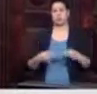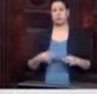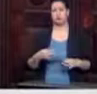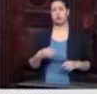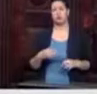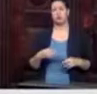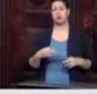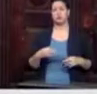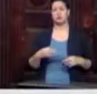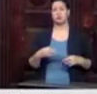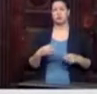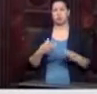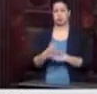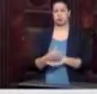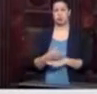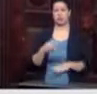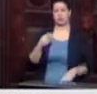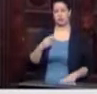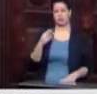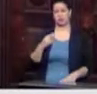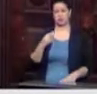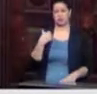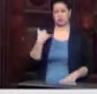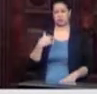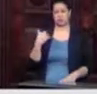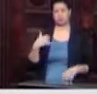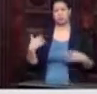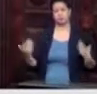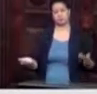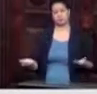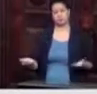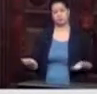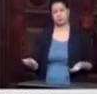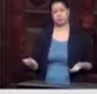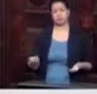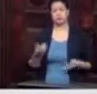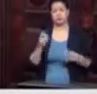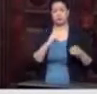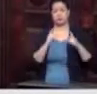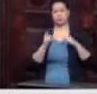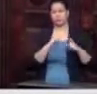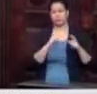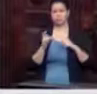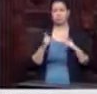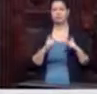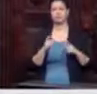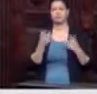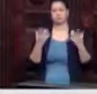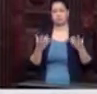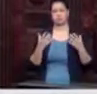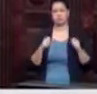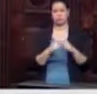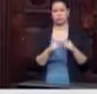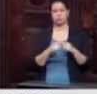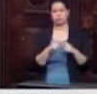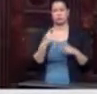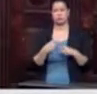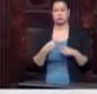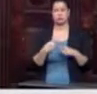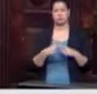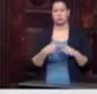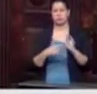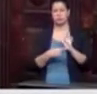chegar à terceira idade. Então, o debate que a gente quer fazer é que por que se apresenta